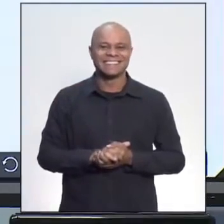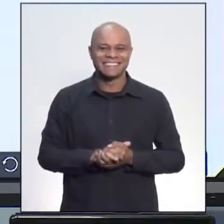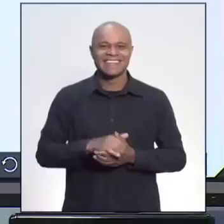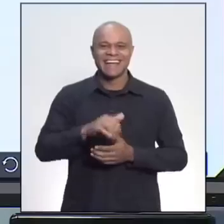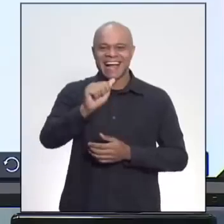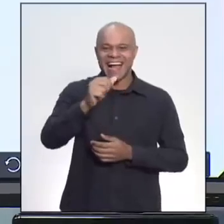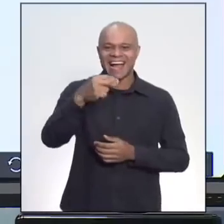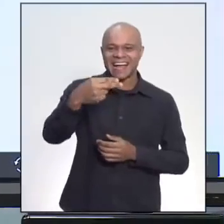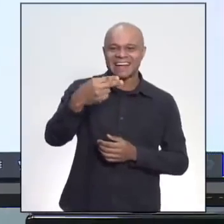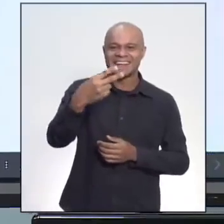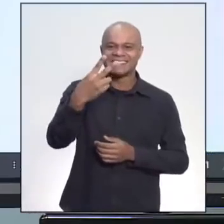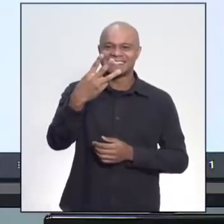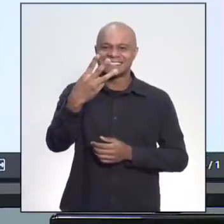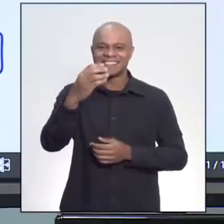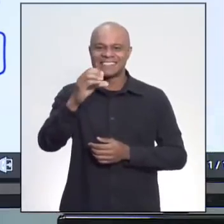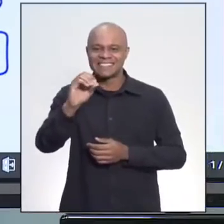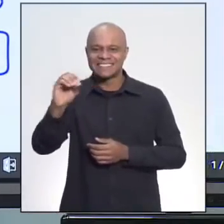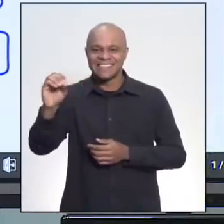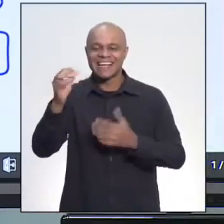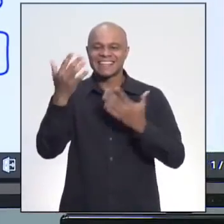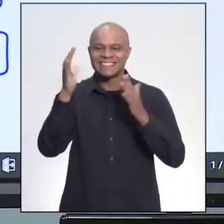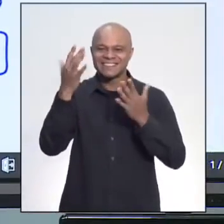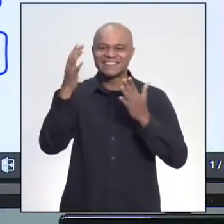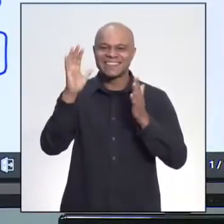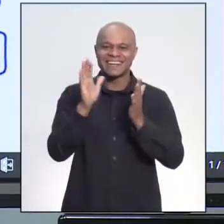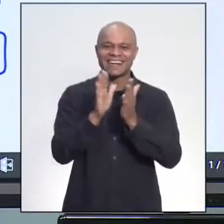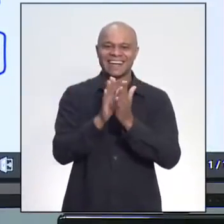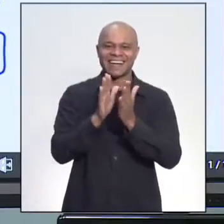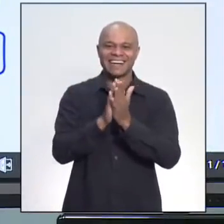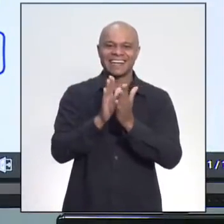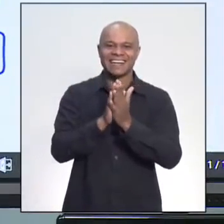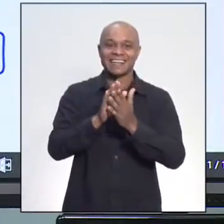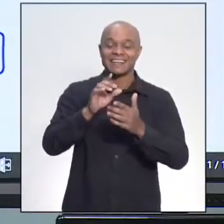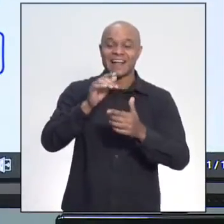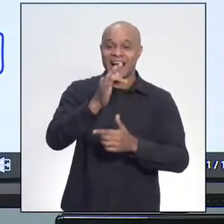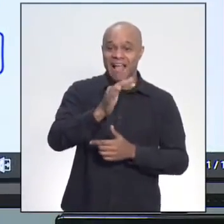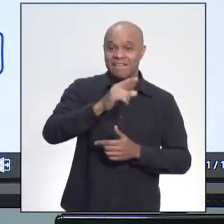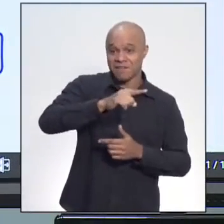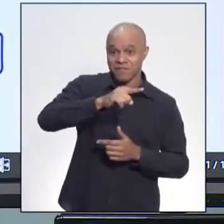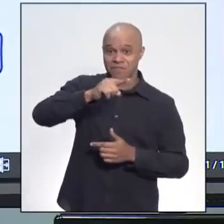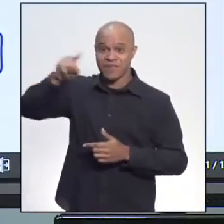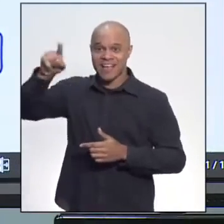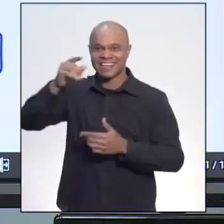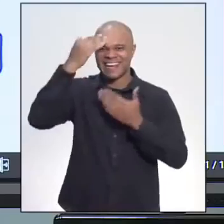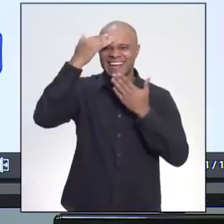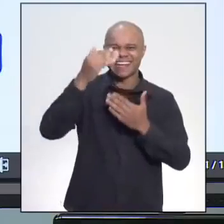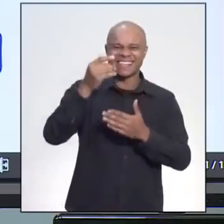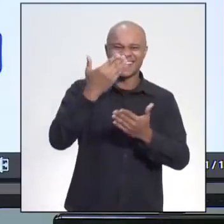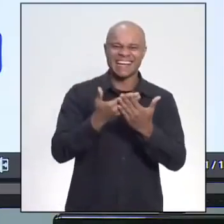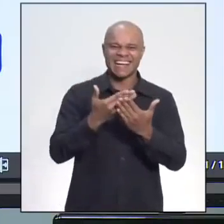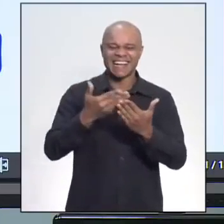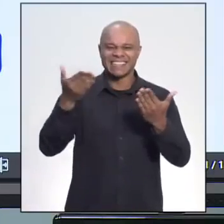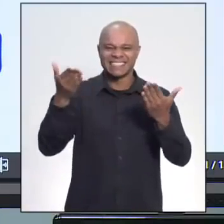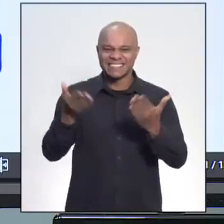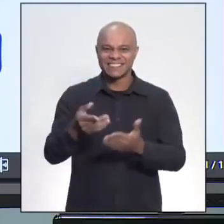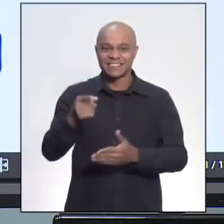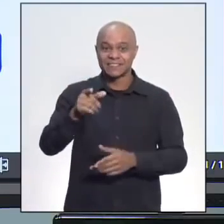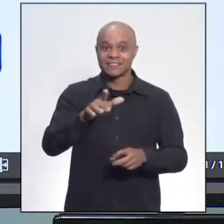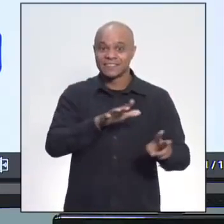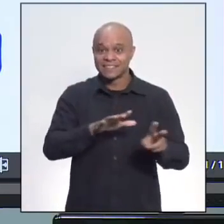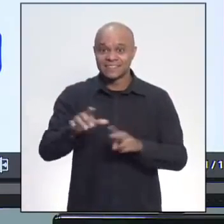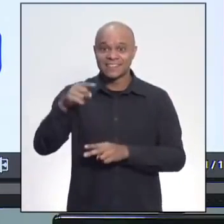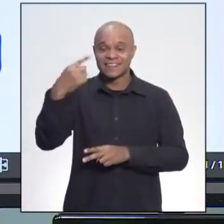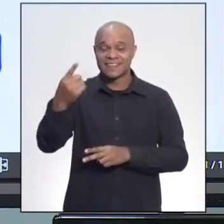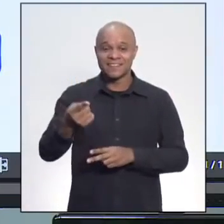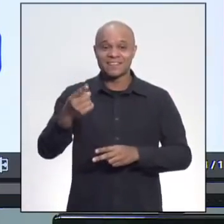vale 300, está de parabéns. Nossa função é crescente. Quero agradecer a aula de hoje. Semana que vem vamos falar de função do segundo